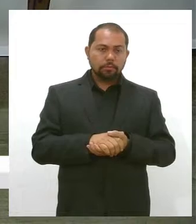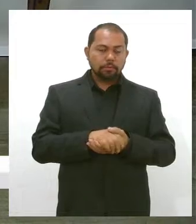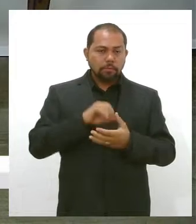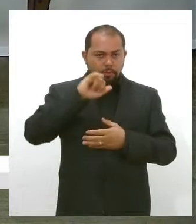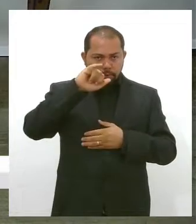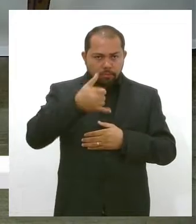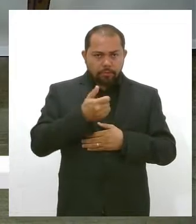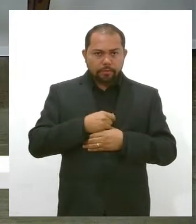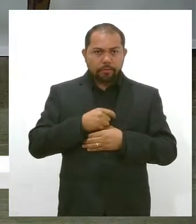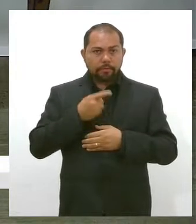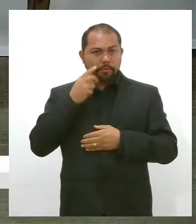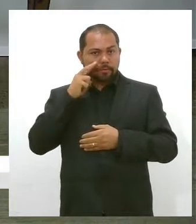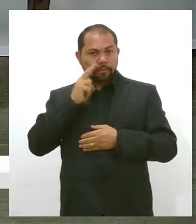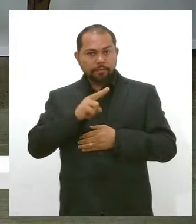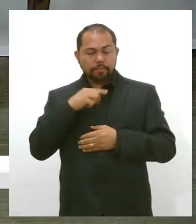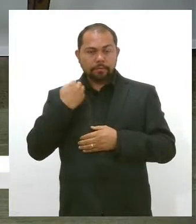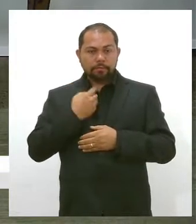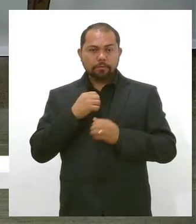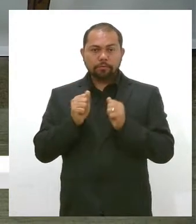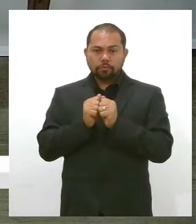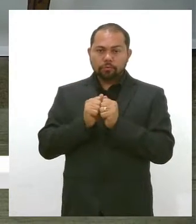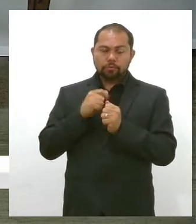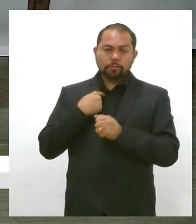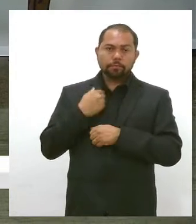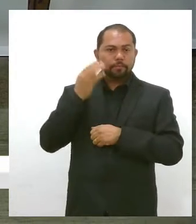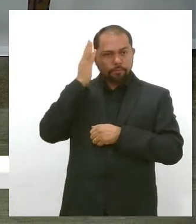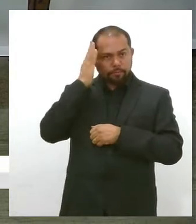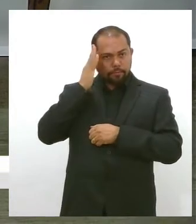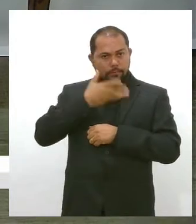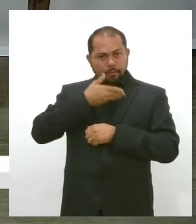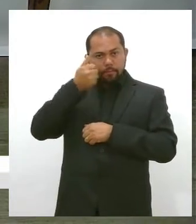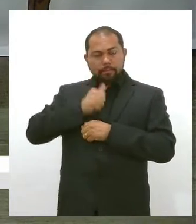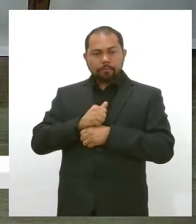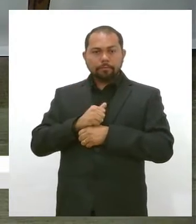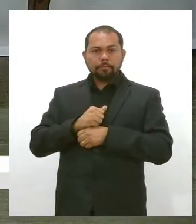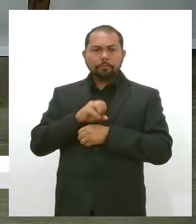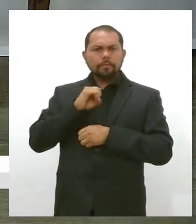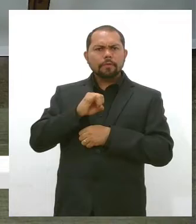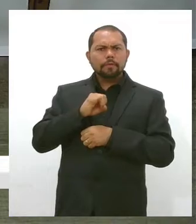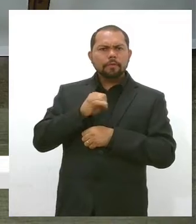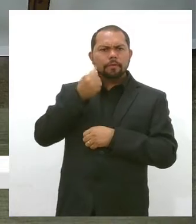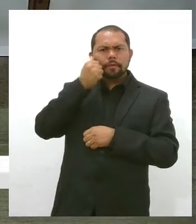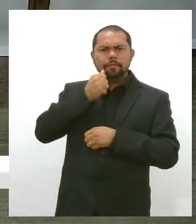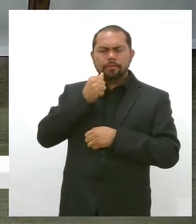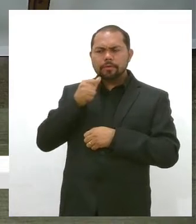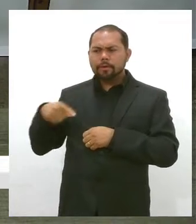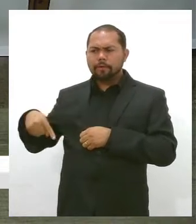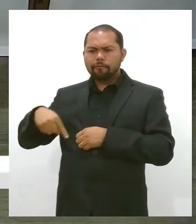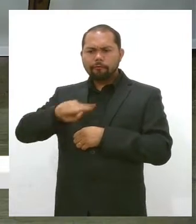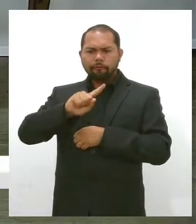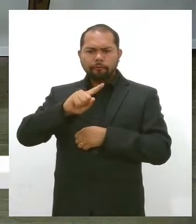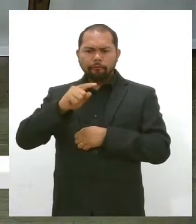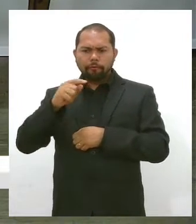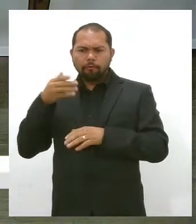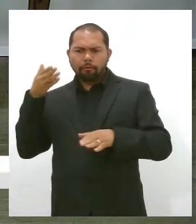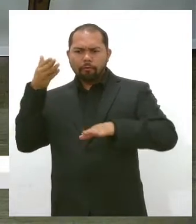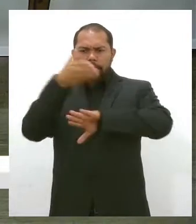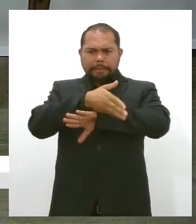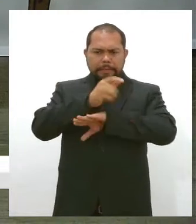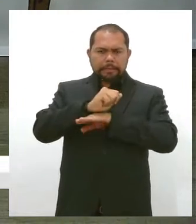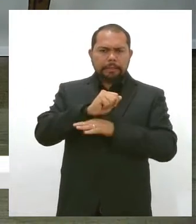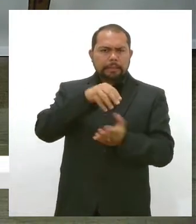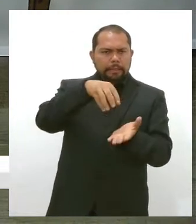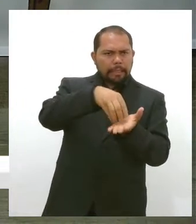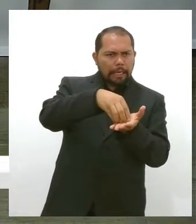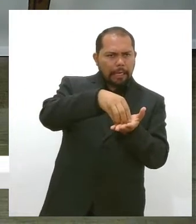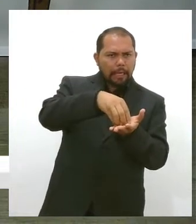gente, poder entender melhor o atendimento, se a mulher vai direto ao CAISME, é possível ser atendida só por uma